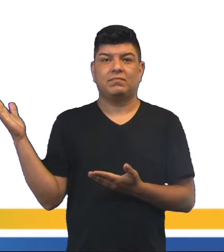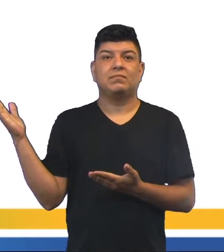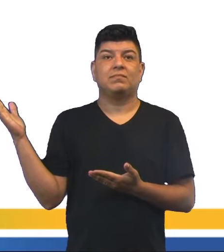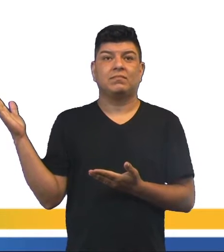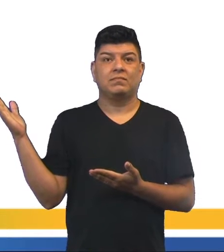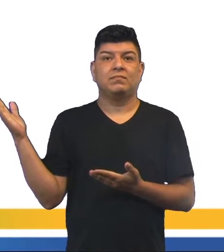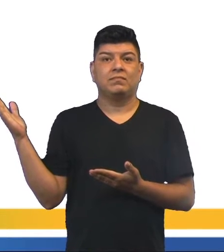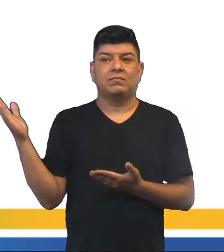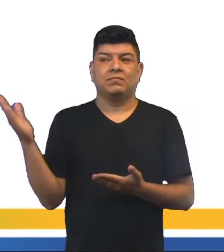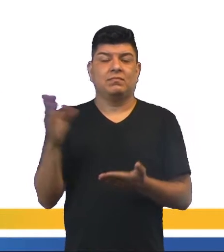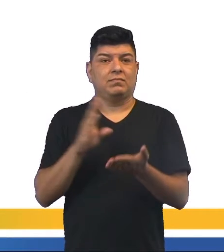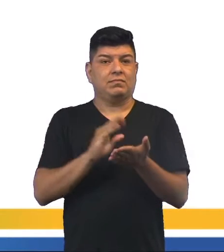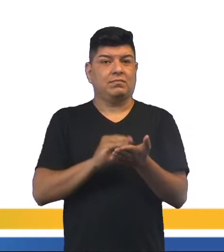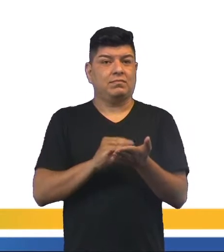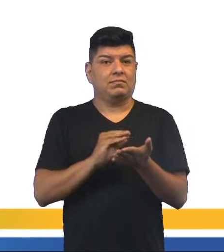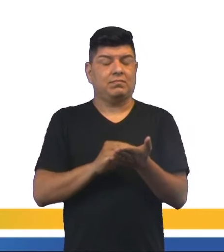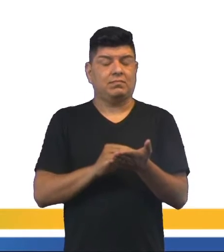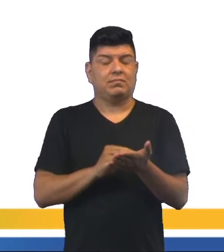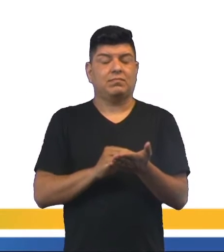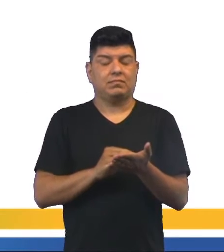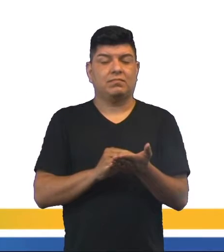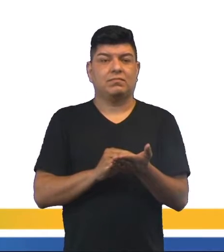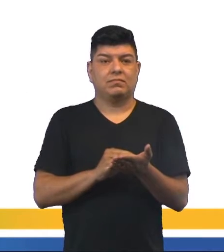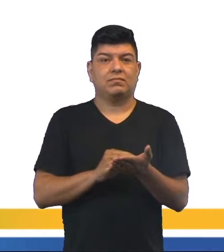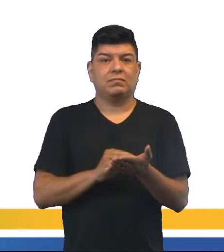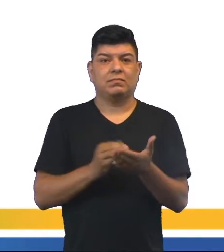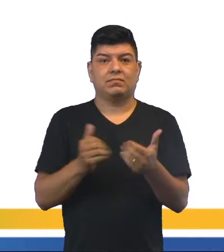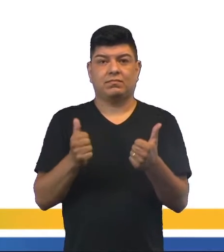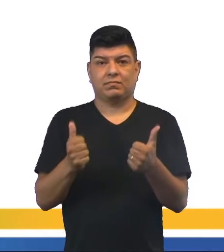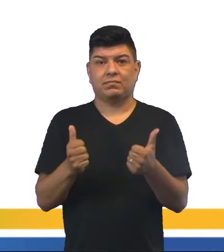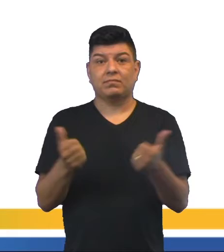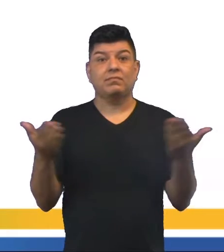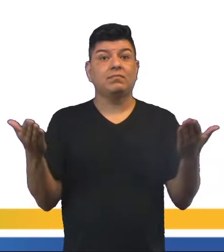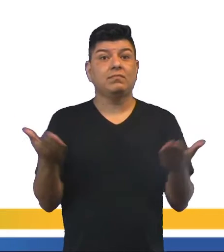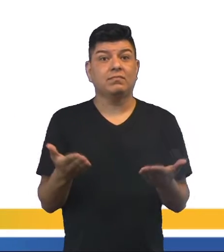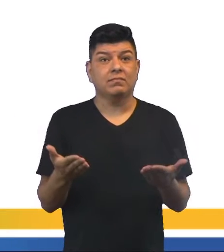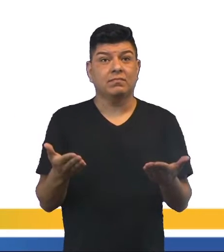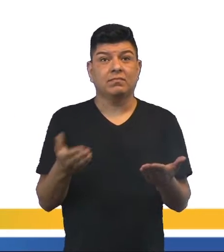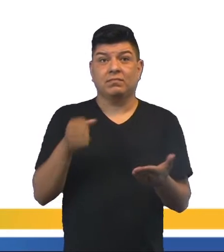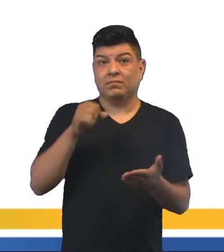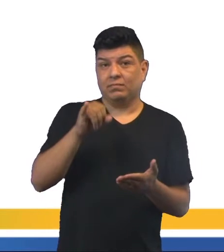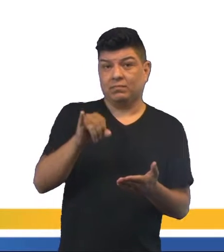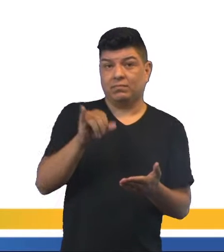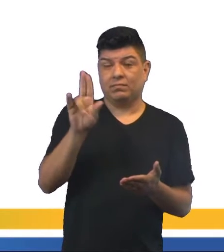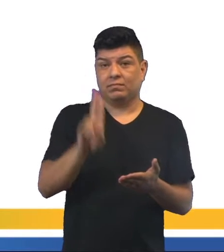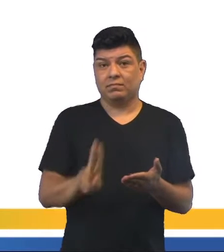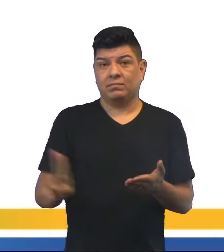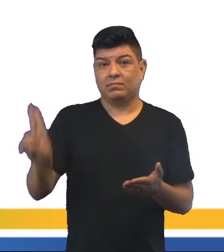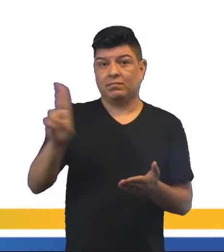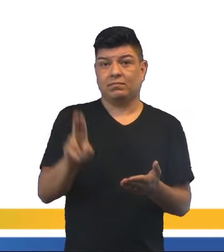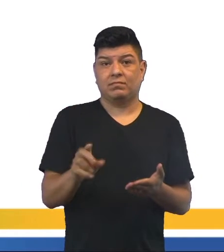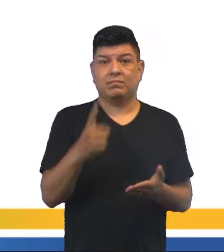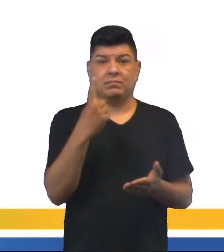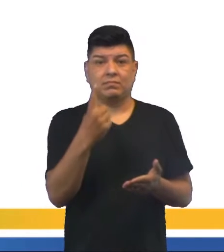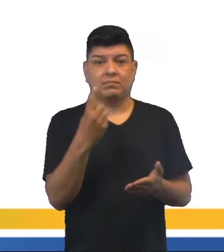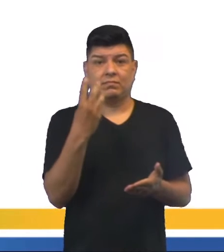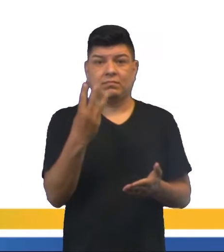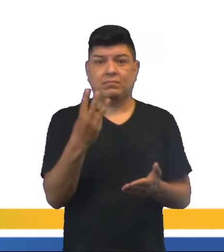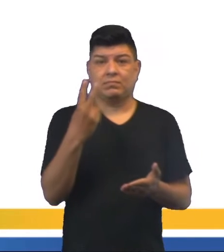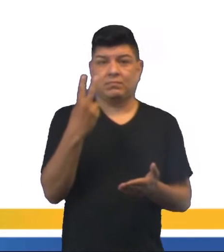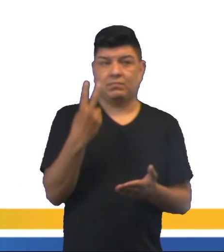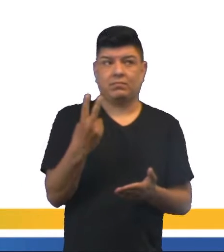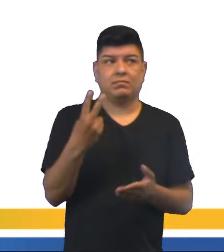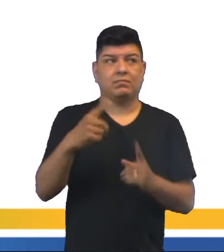então é o termo que está faltando E agora se eu pegar 132